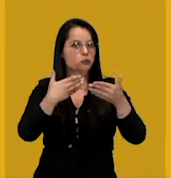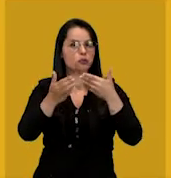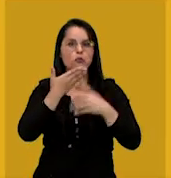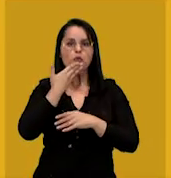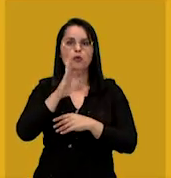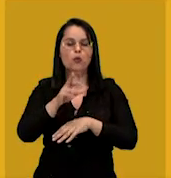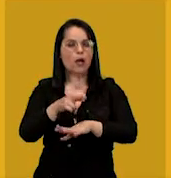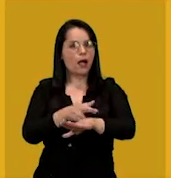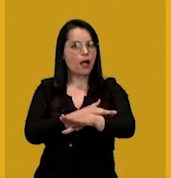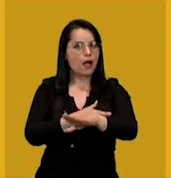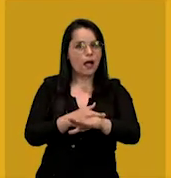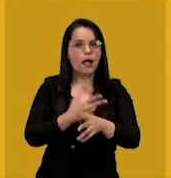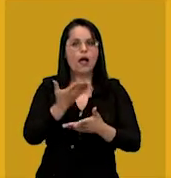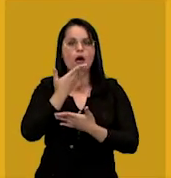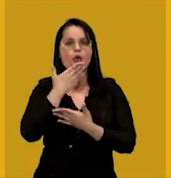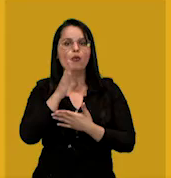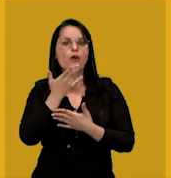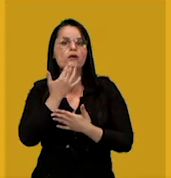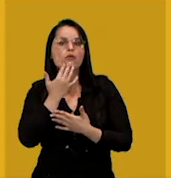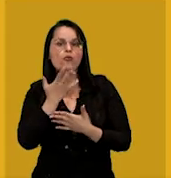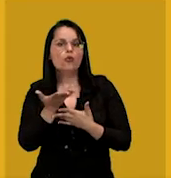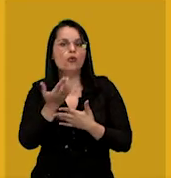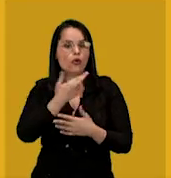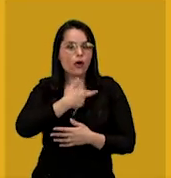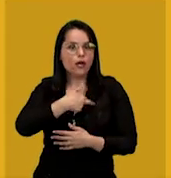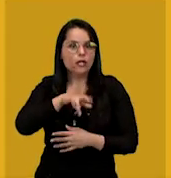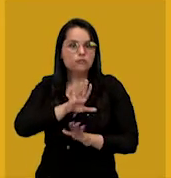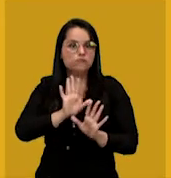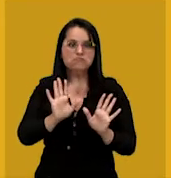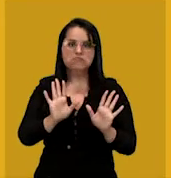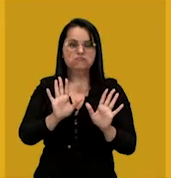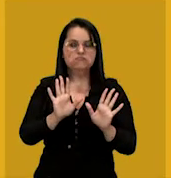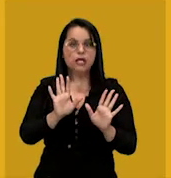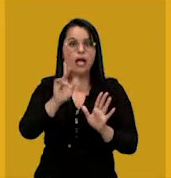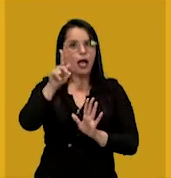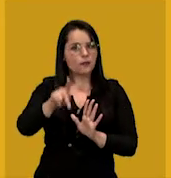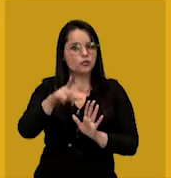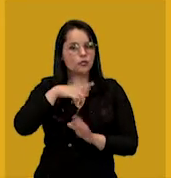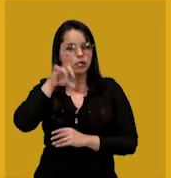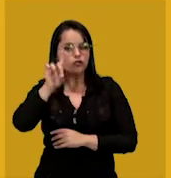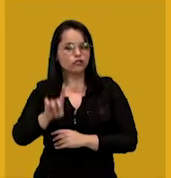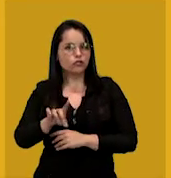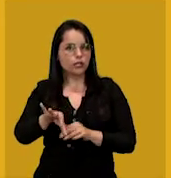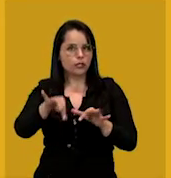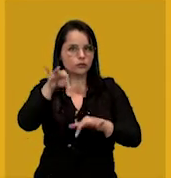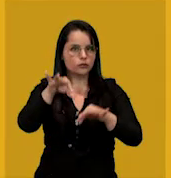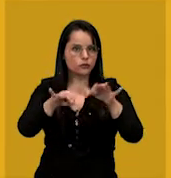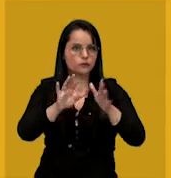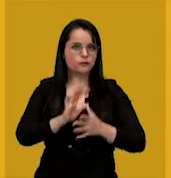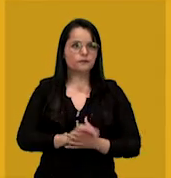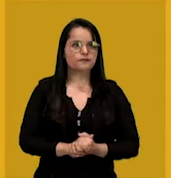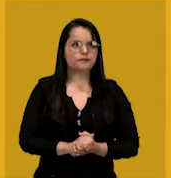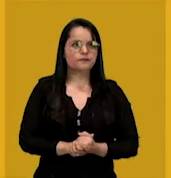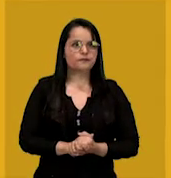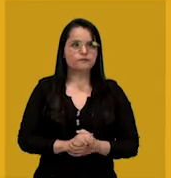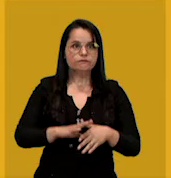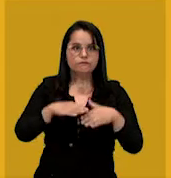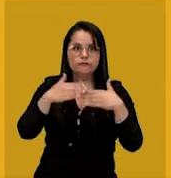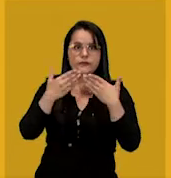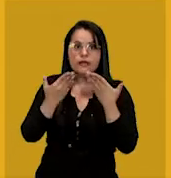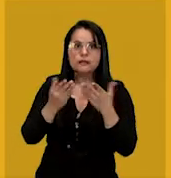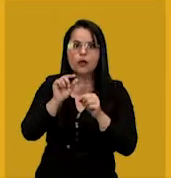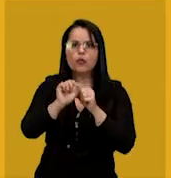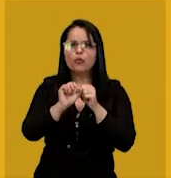qual a raça da pessoa, de qual a cor, de qual a religião, as pessoas têm direito às suas escolhas. Então